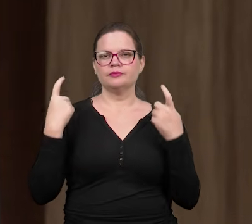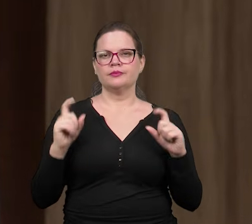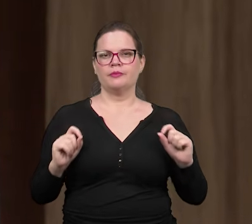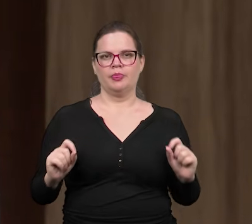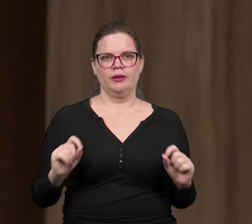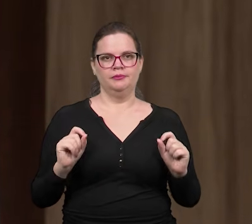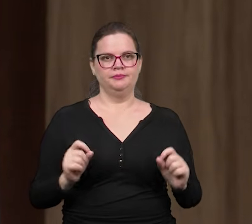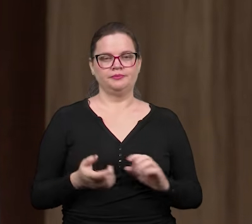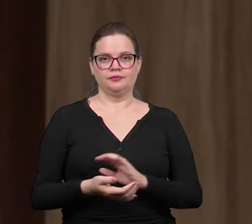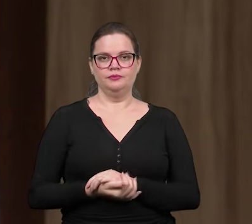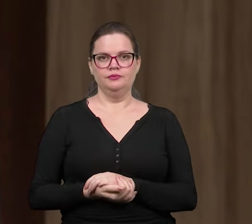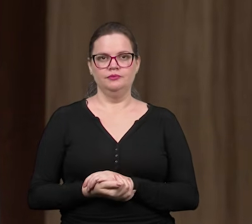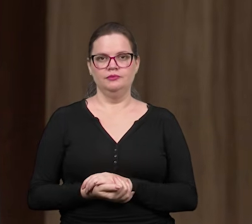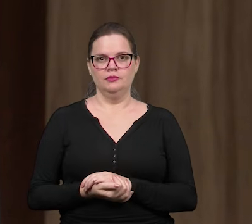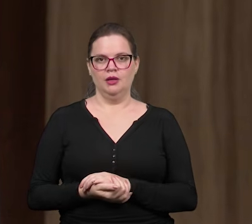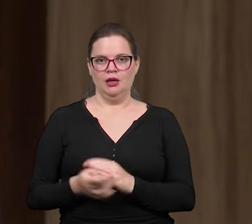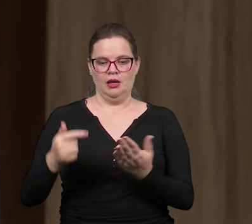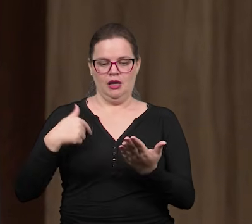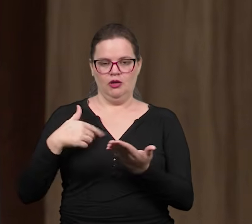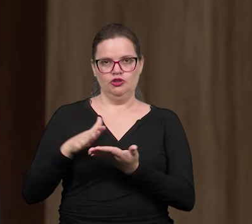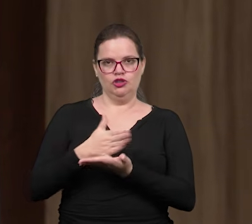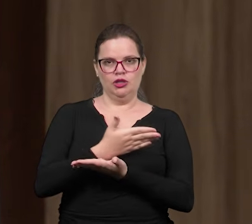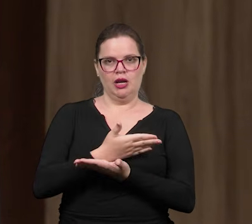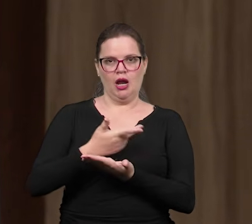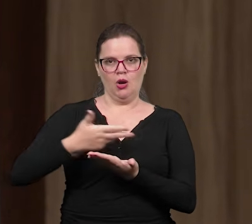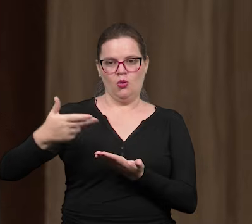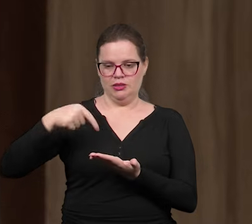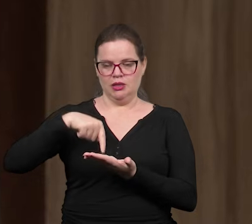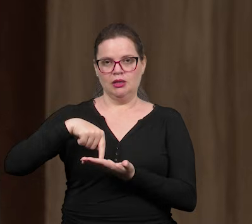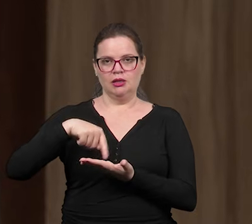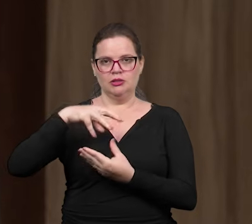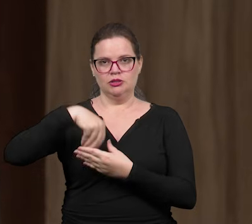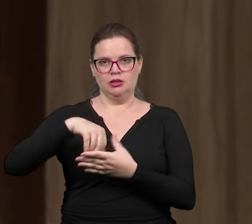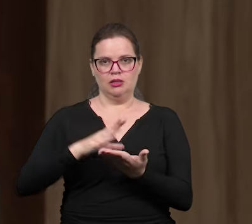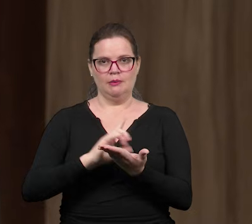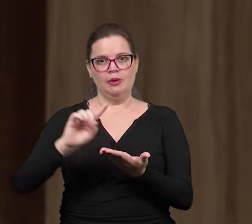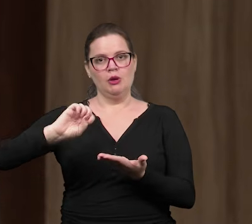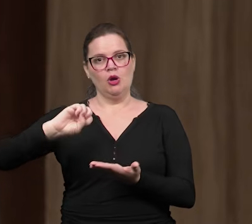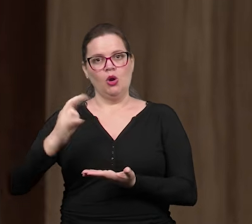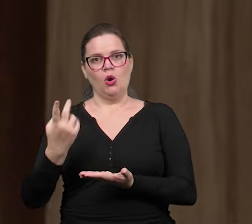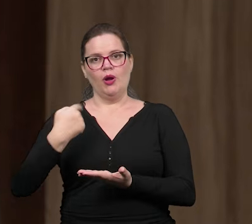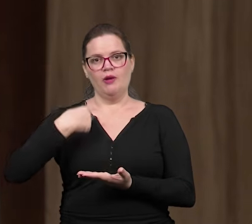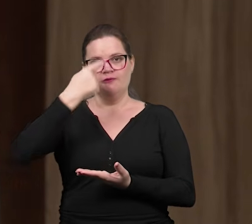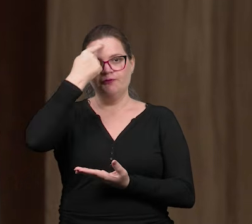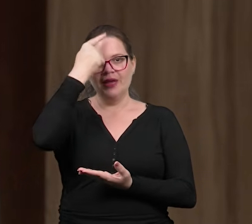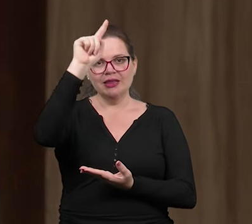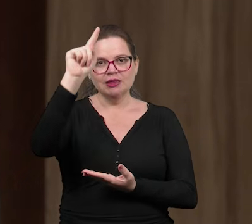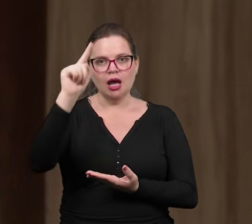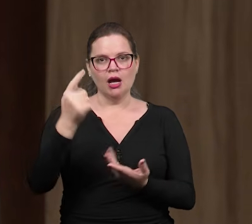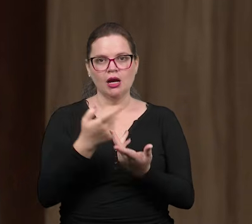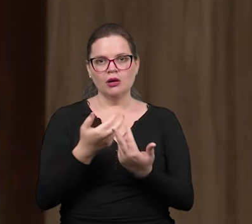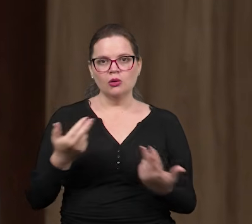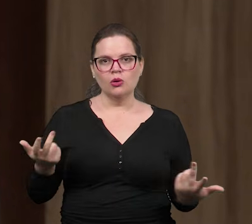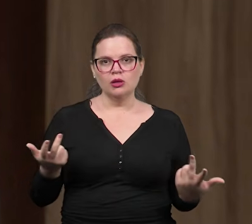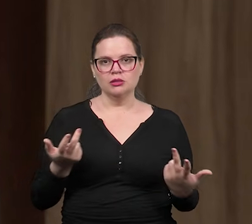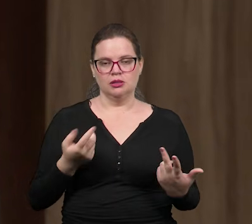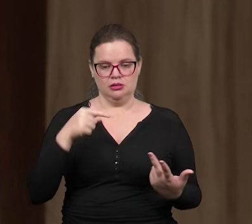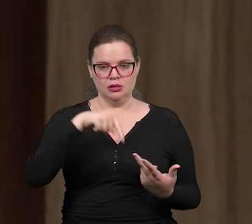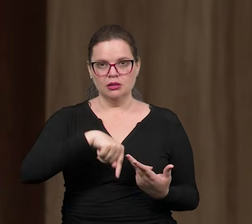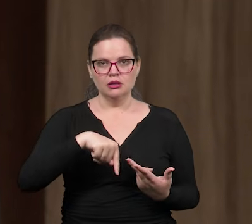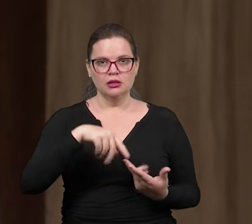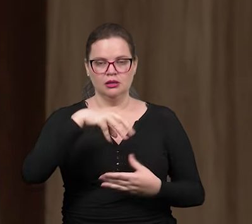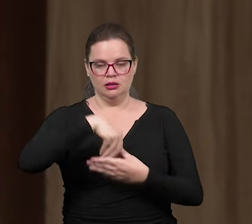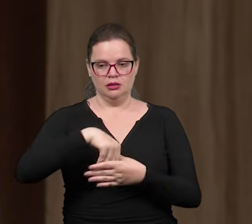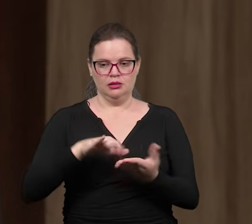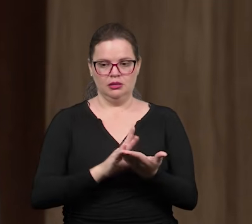ir além do que a Bíblia não diz, né? Ou além do que a Bíblia diz, ou ir